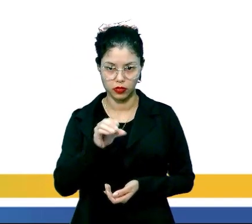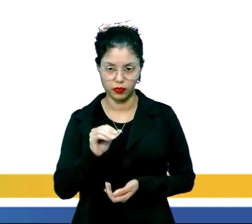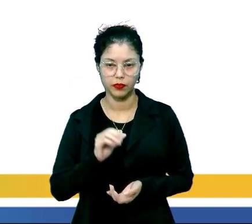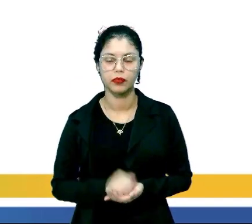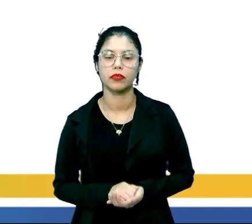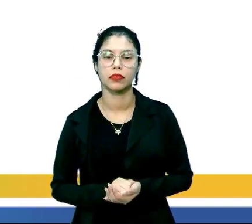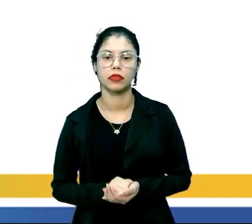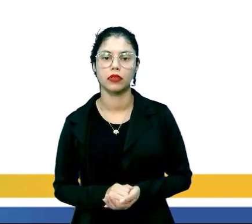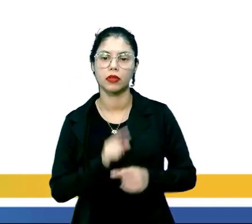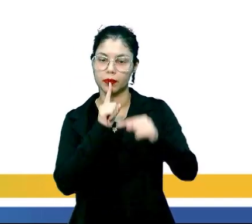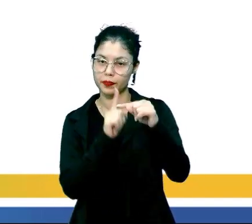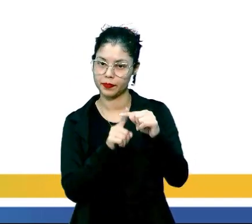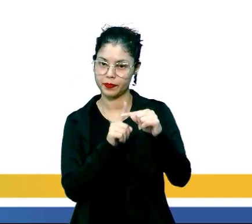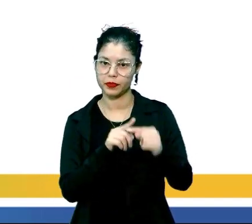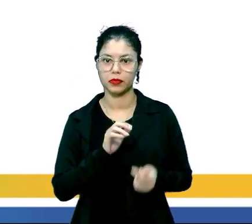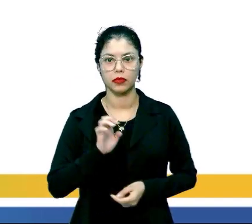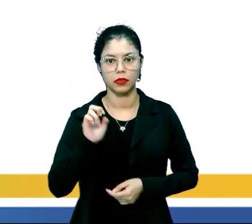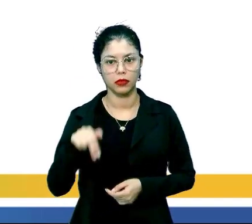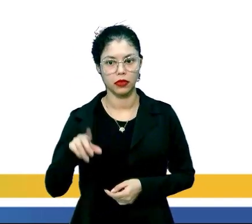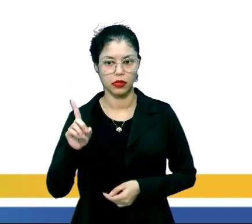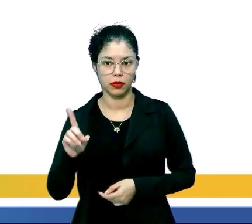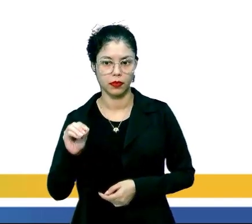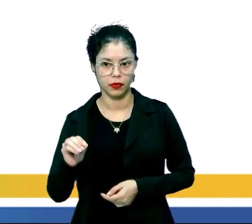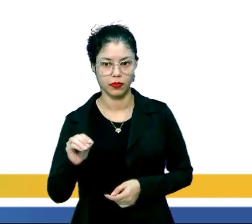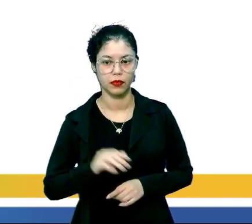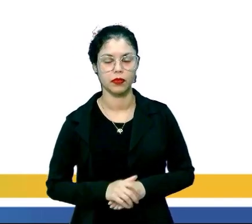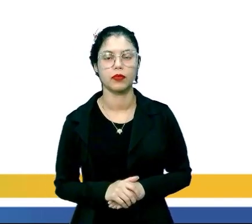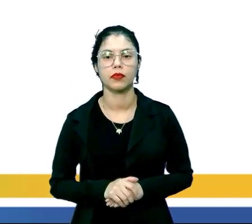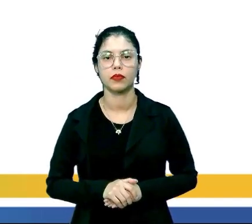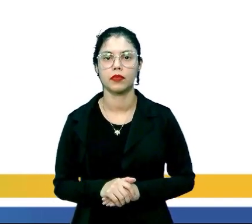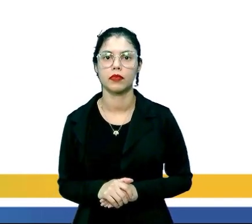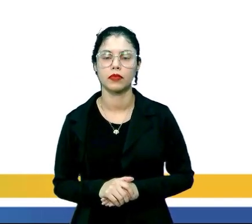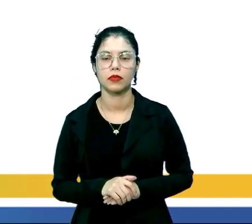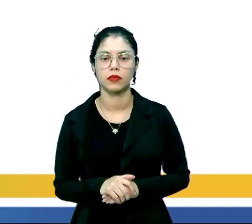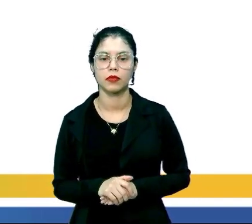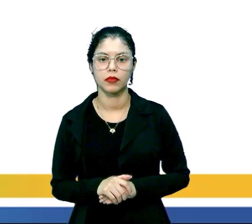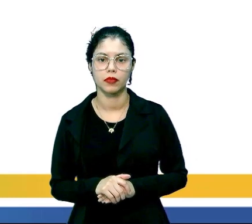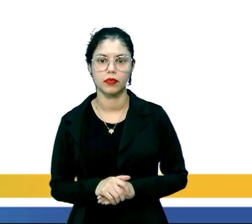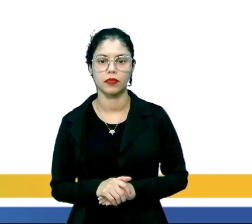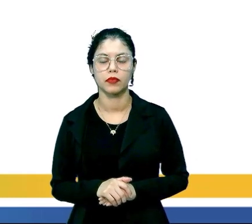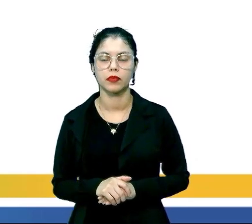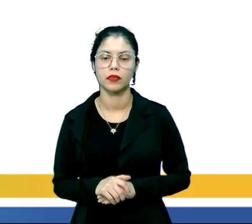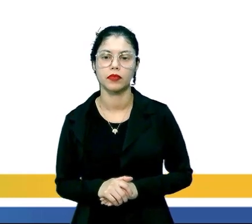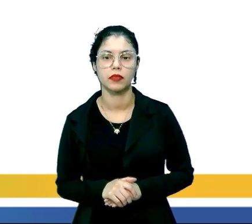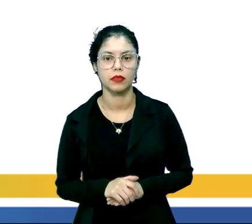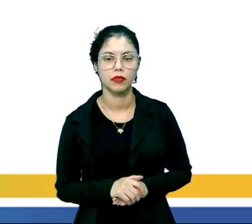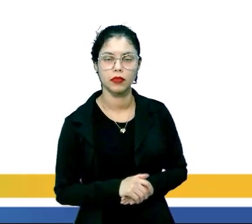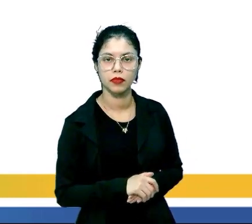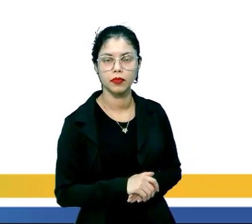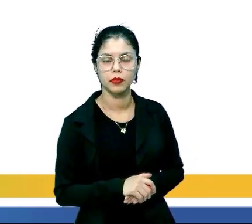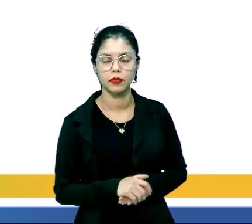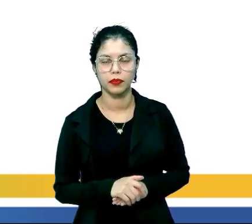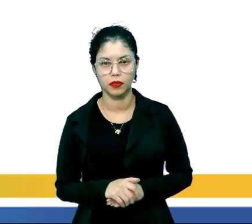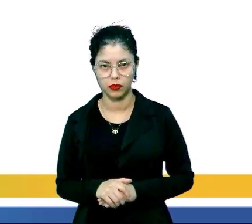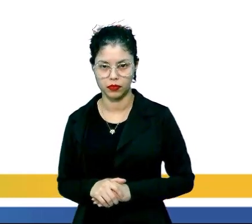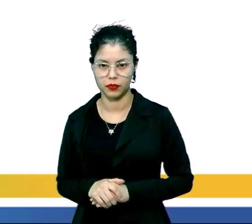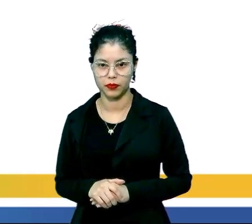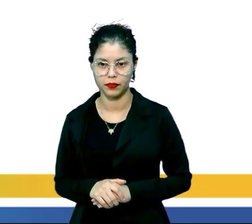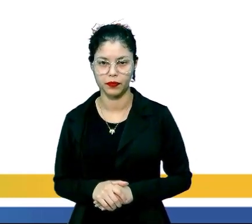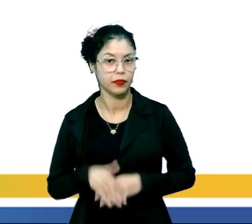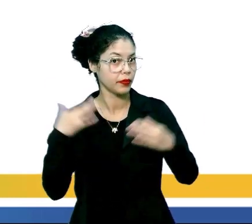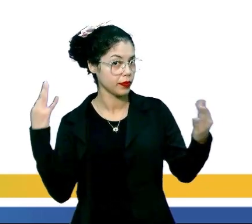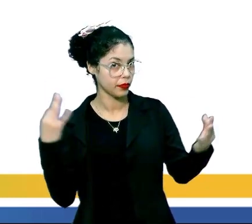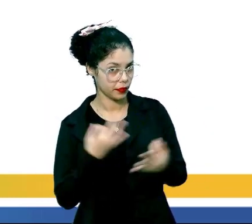é exo. E a nossa última reação é a decomposição da amônia com ΔH mais 92, logo a reação é